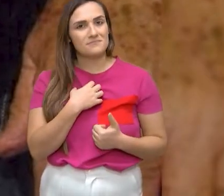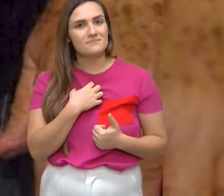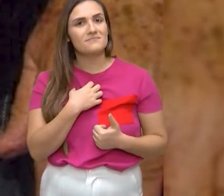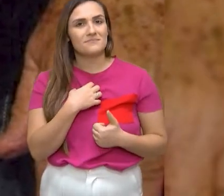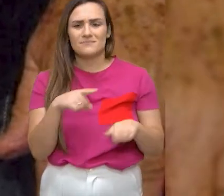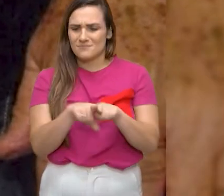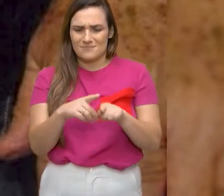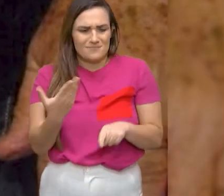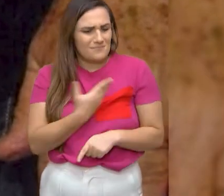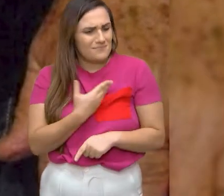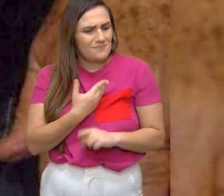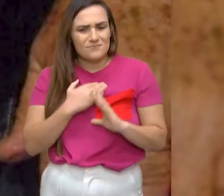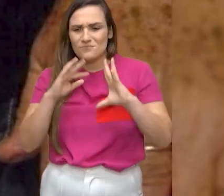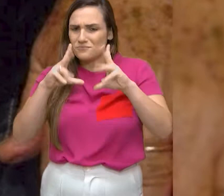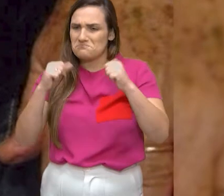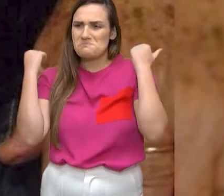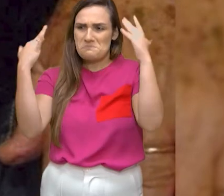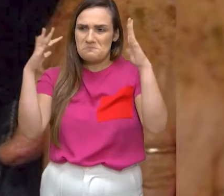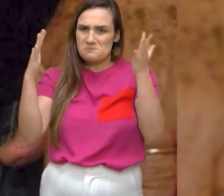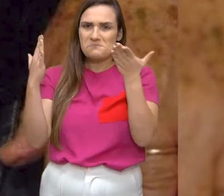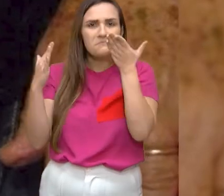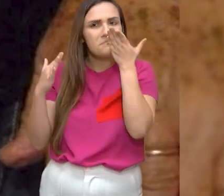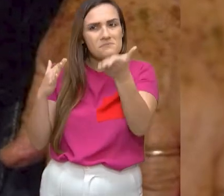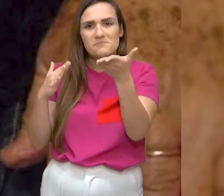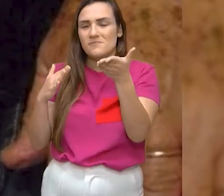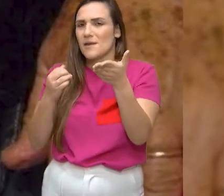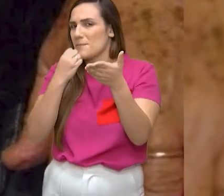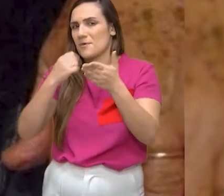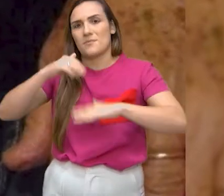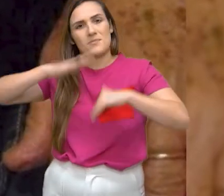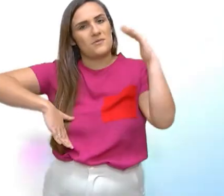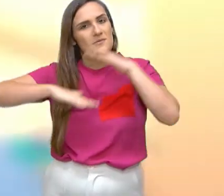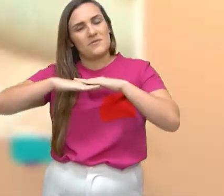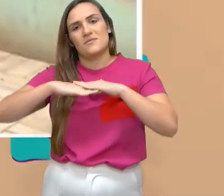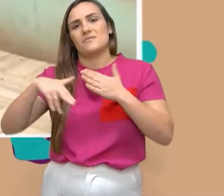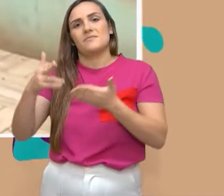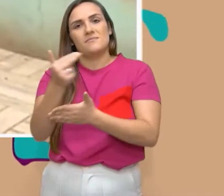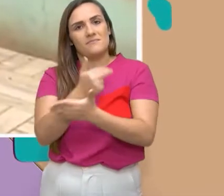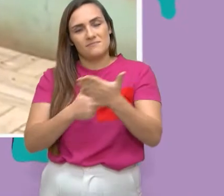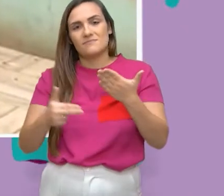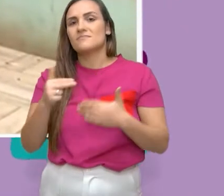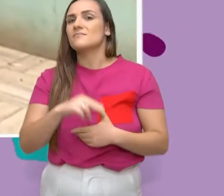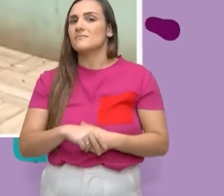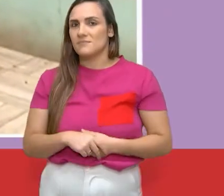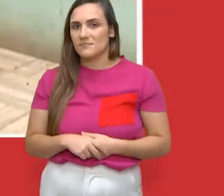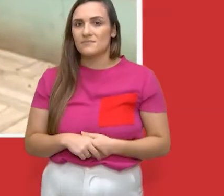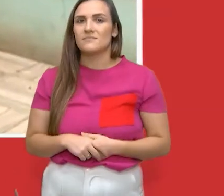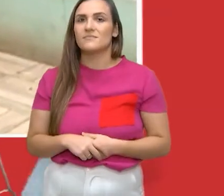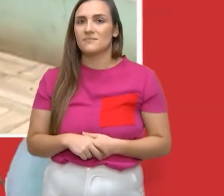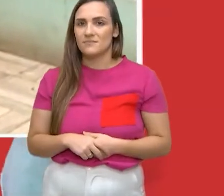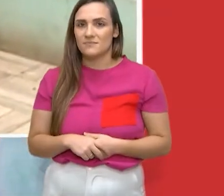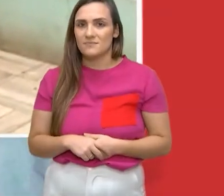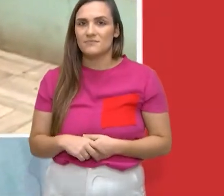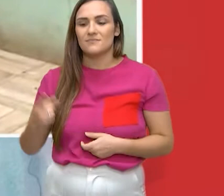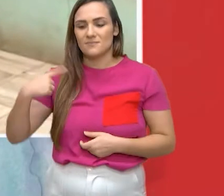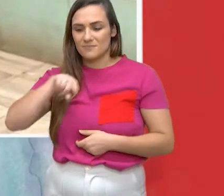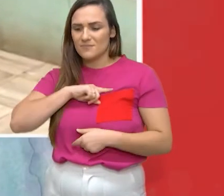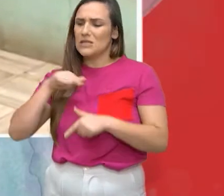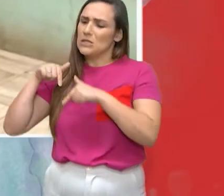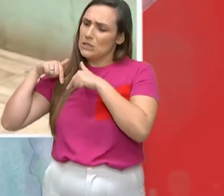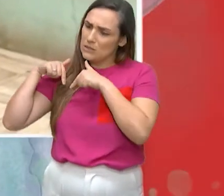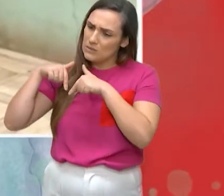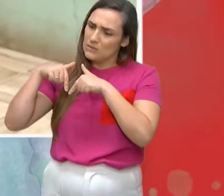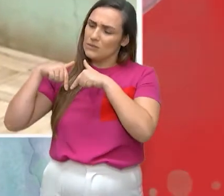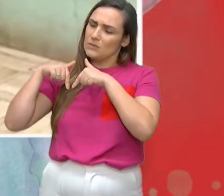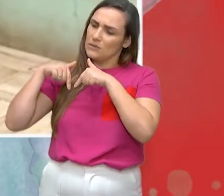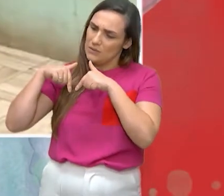pelos amigos e as amigas. A carreira artística dela é bom, porque tem muito tempo que